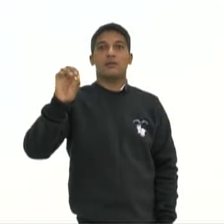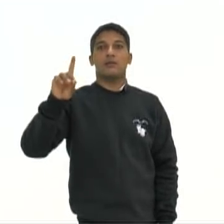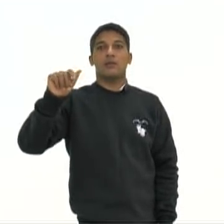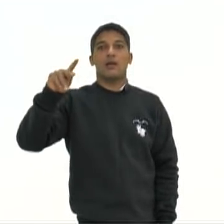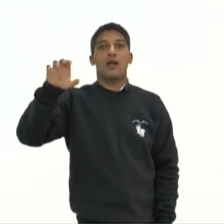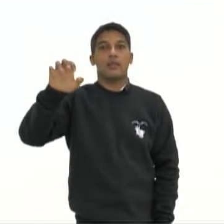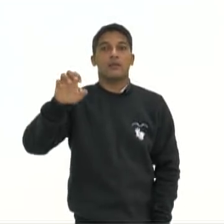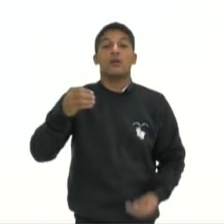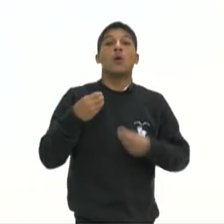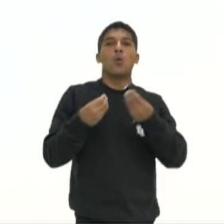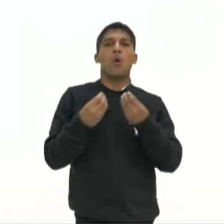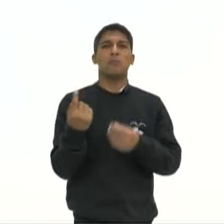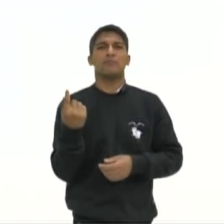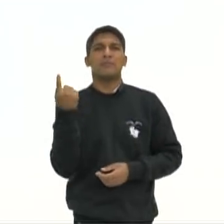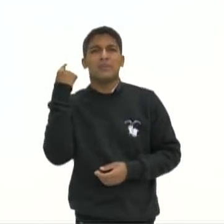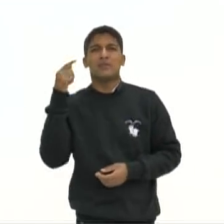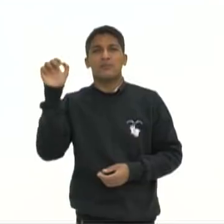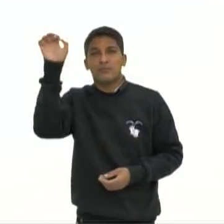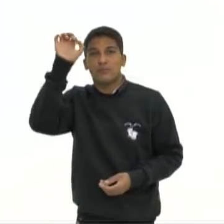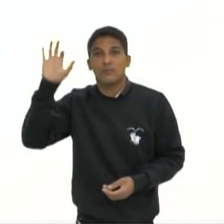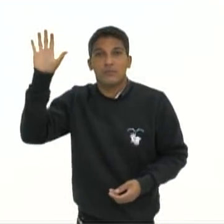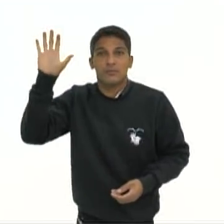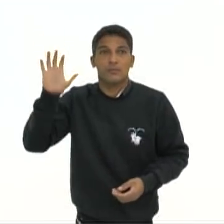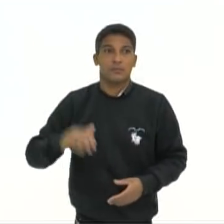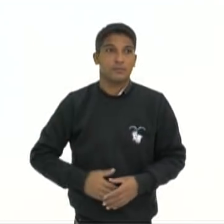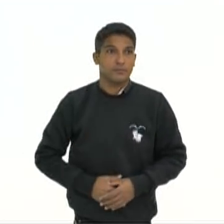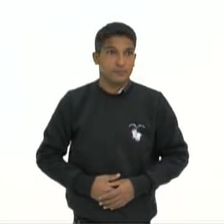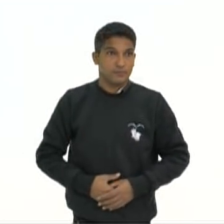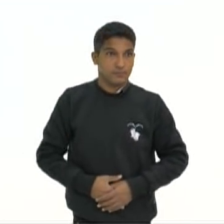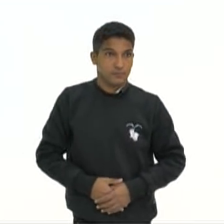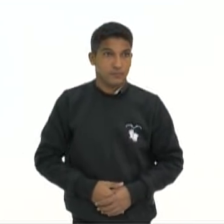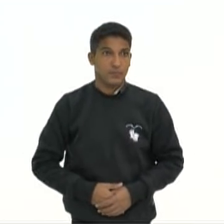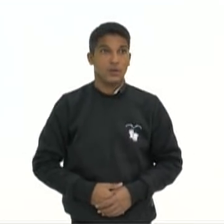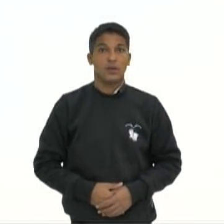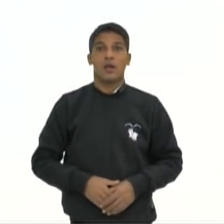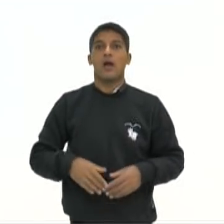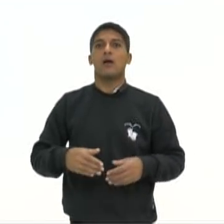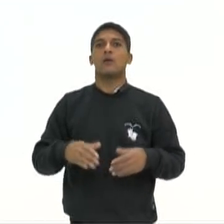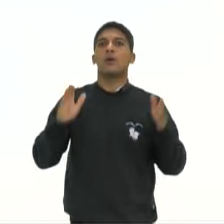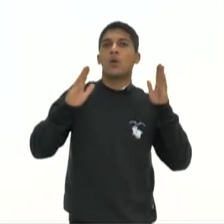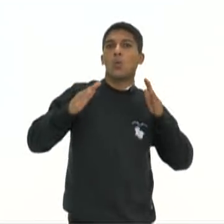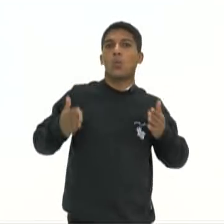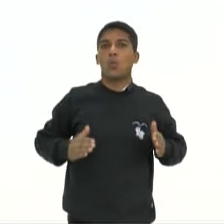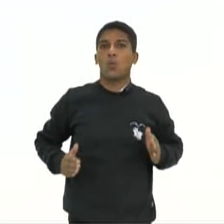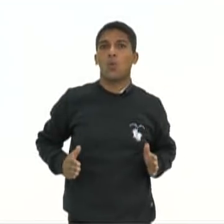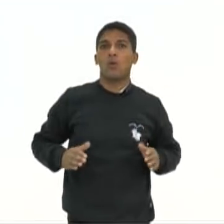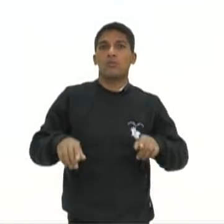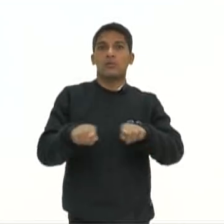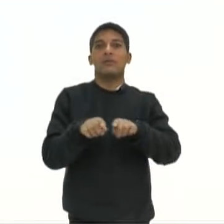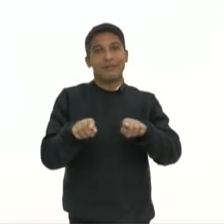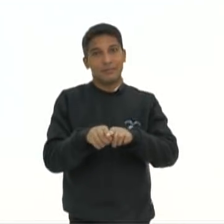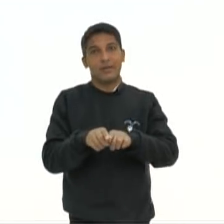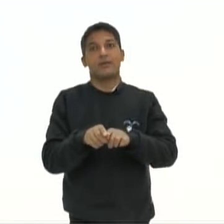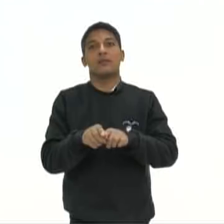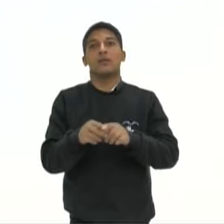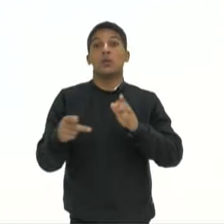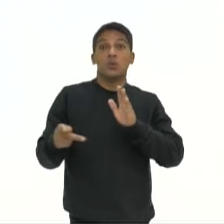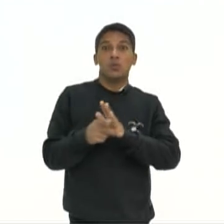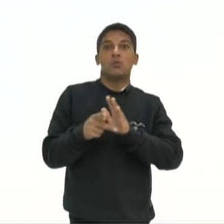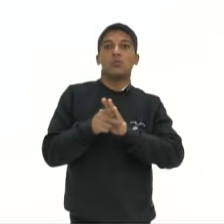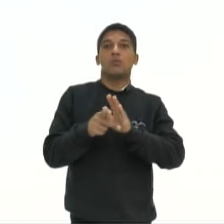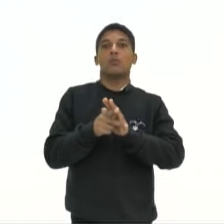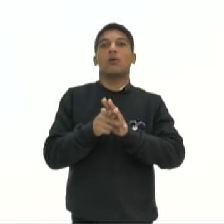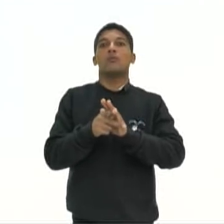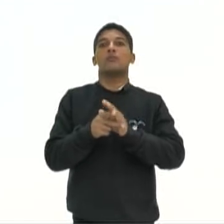representação do corpo feminino e de todo o seu percurso com relação às práticas sexuais, culturais e